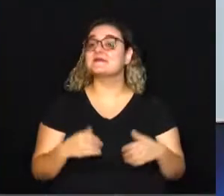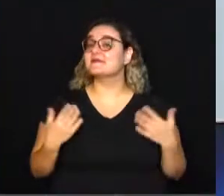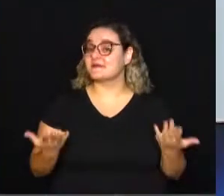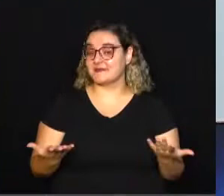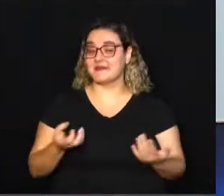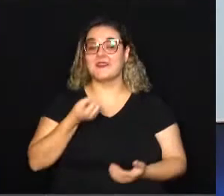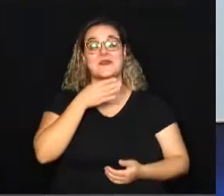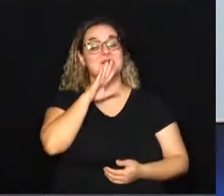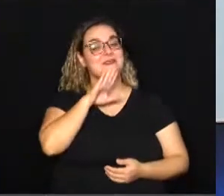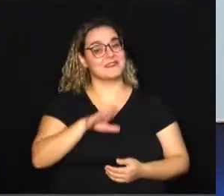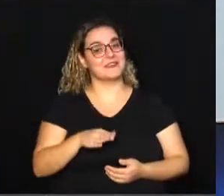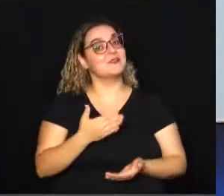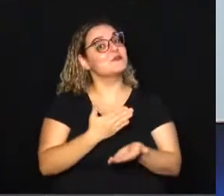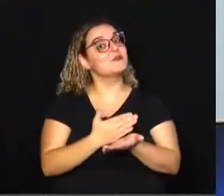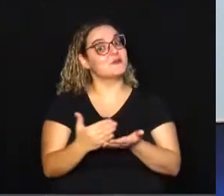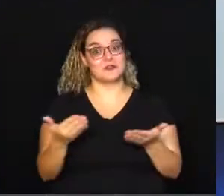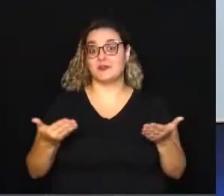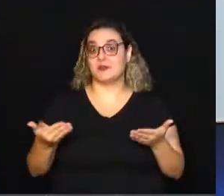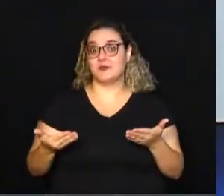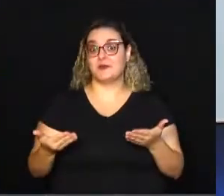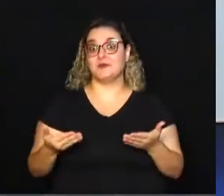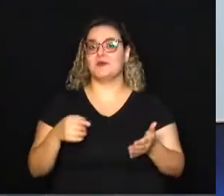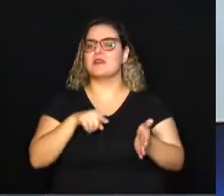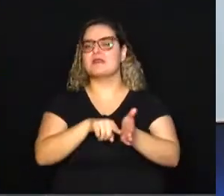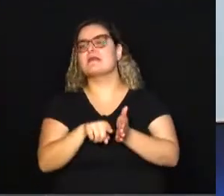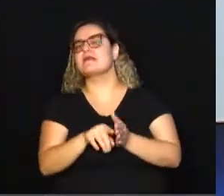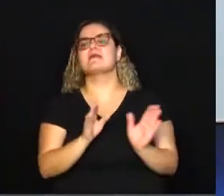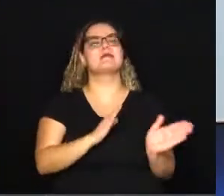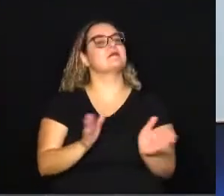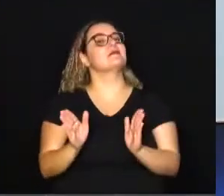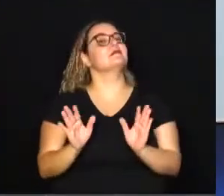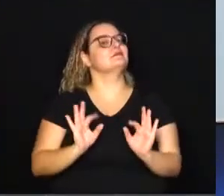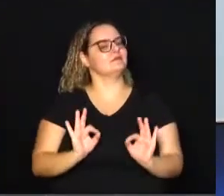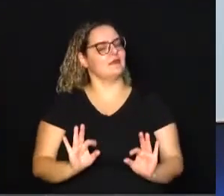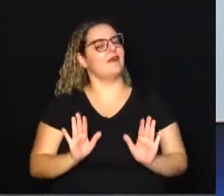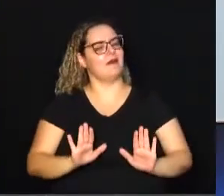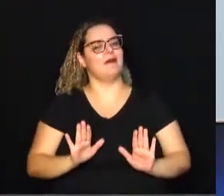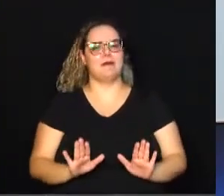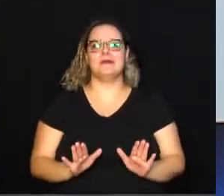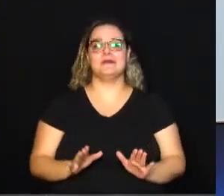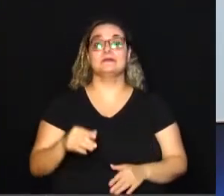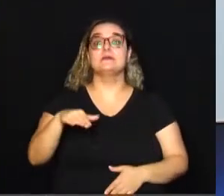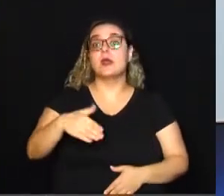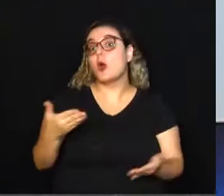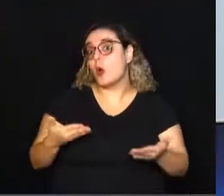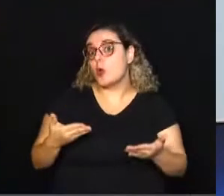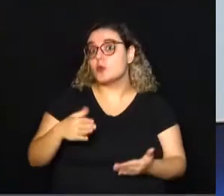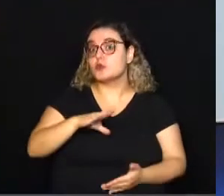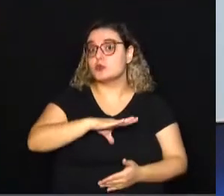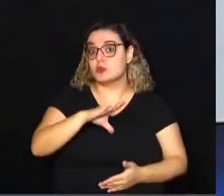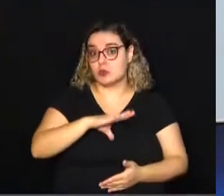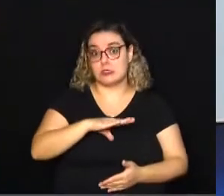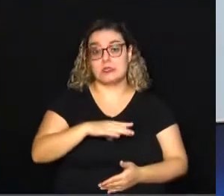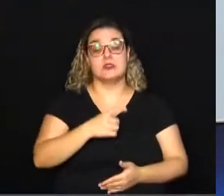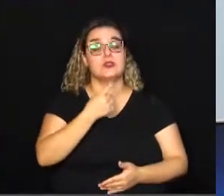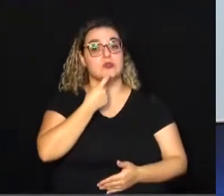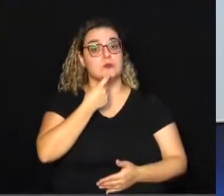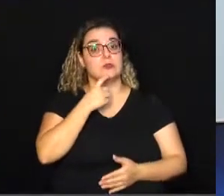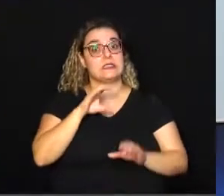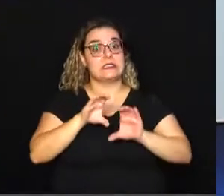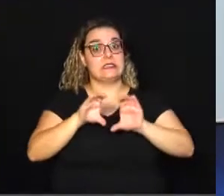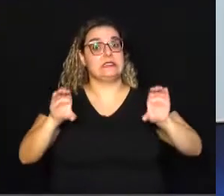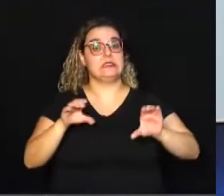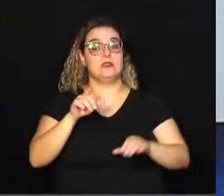Olá, boa tarde. Começa agora o Questão de Ordem e a partir de hoje a cidade de Campinas está na fase vermelha do Plano São